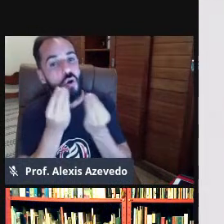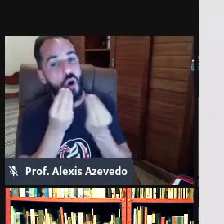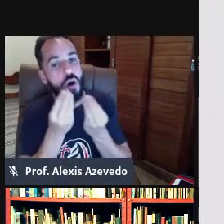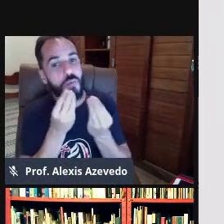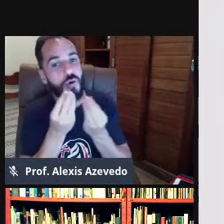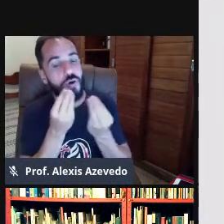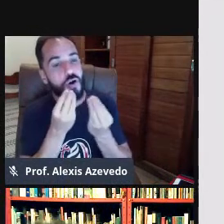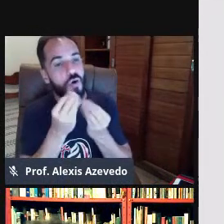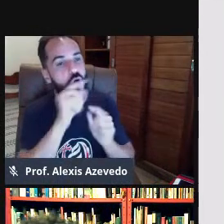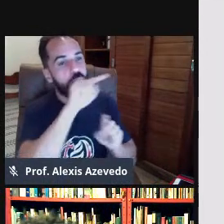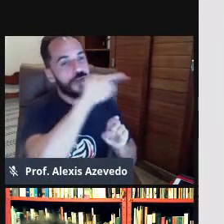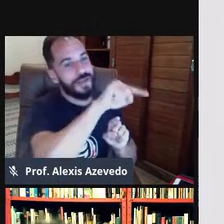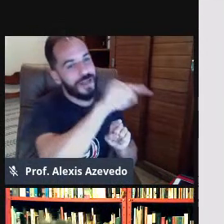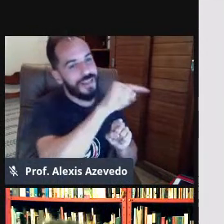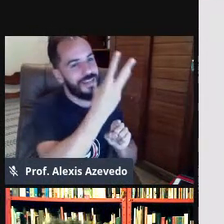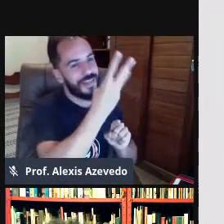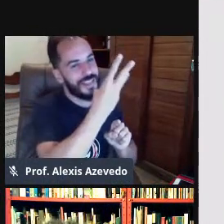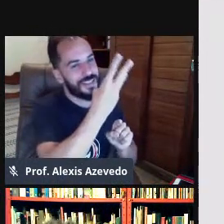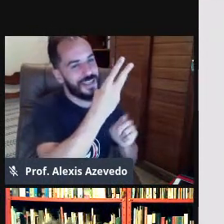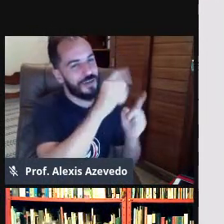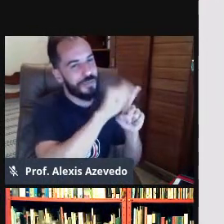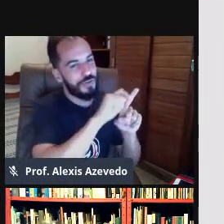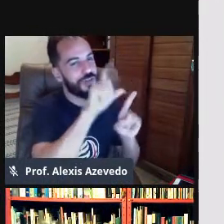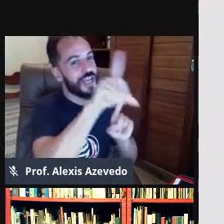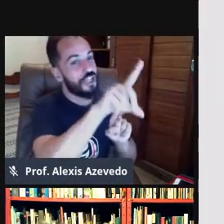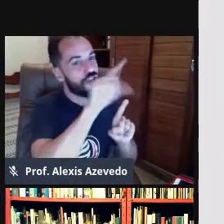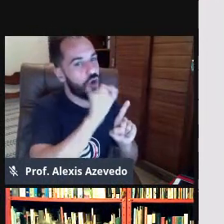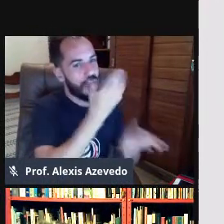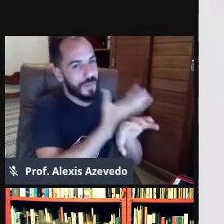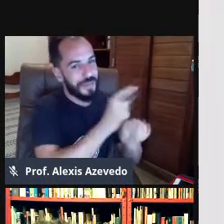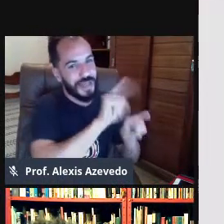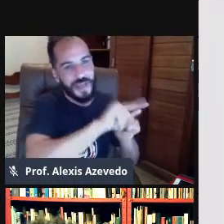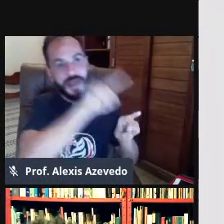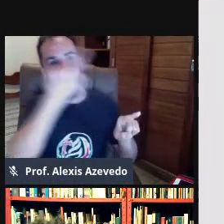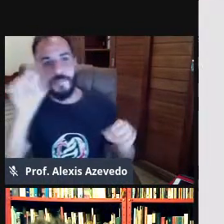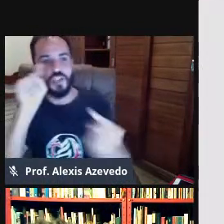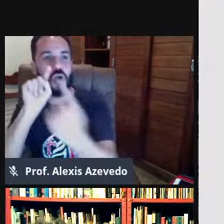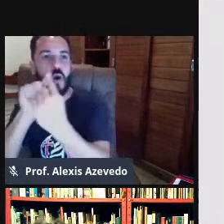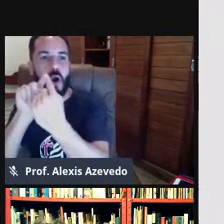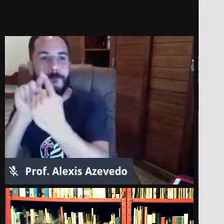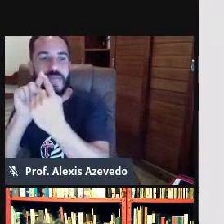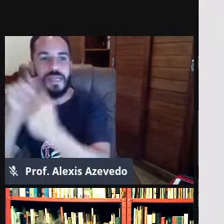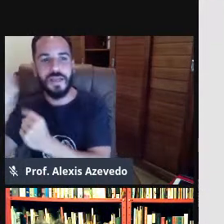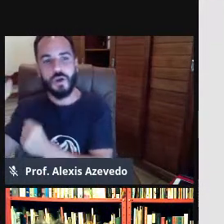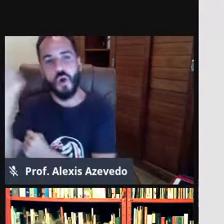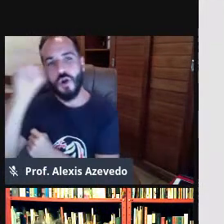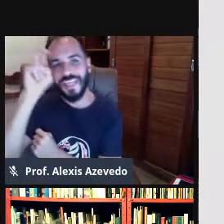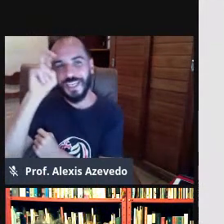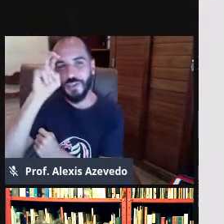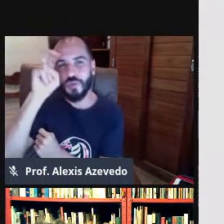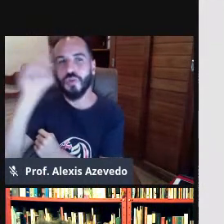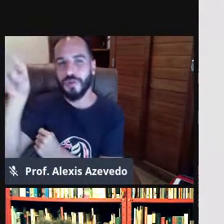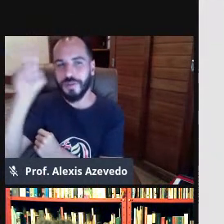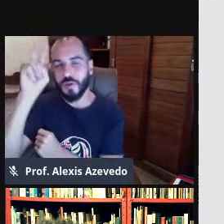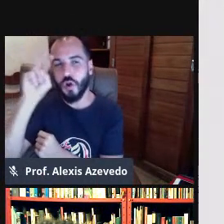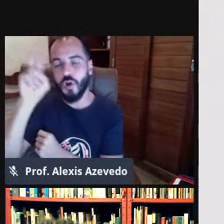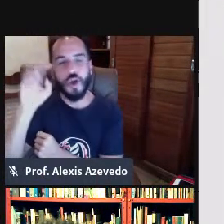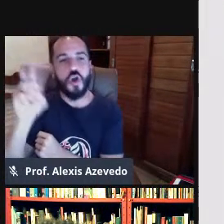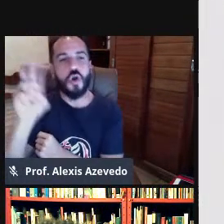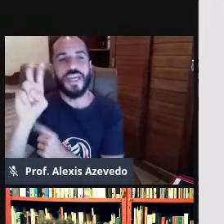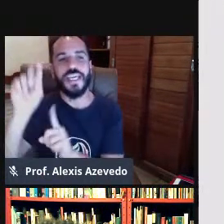à habilitação aqui, né? Então, assim, então, plano geral é isso. Todos os semestres nós temos que ter